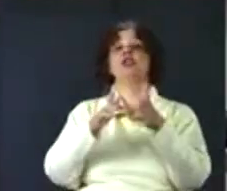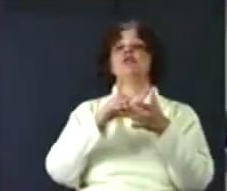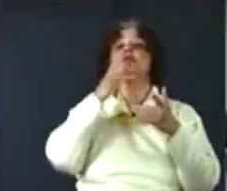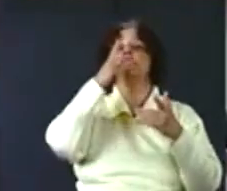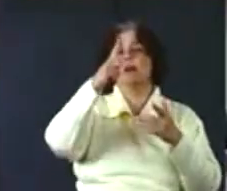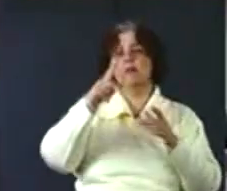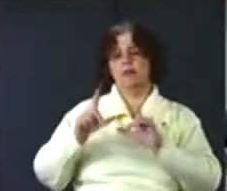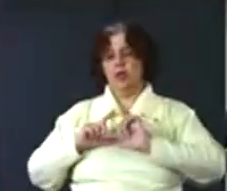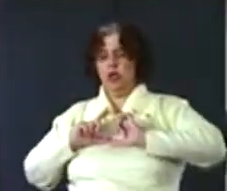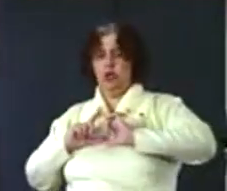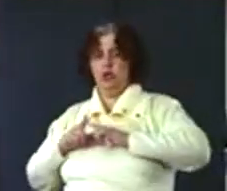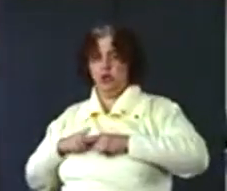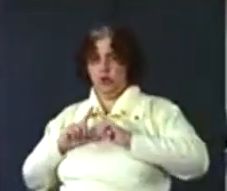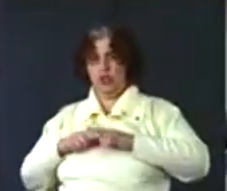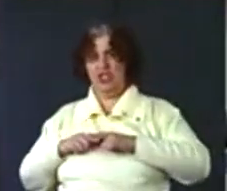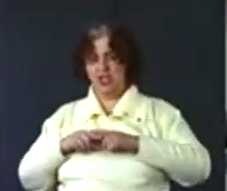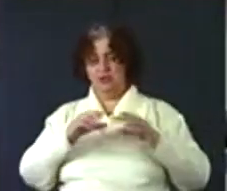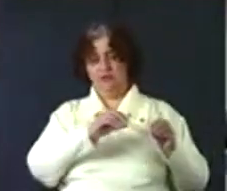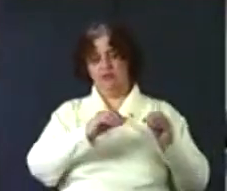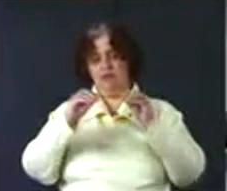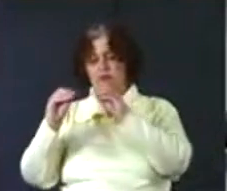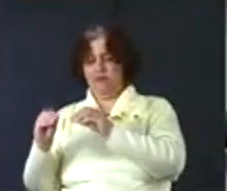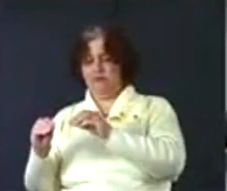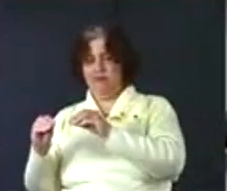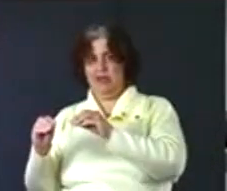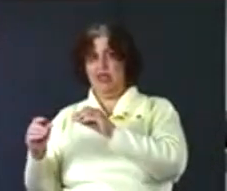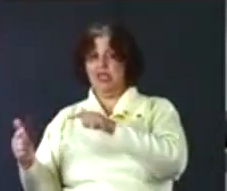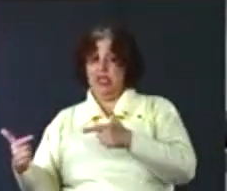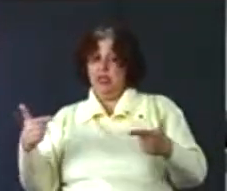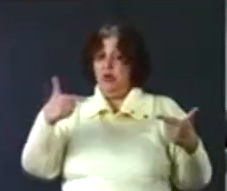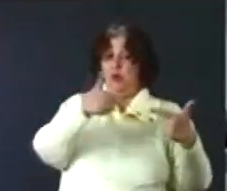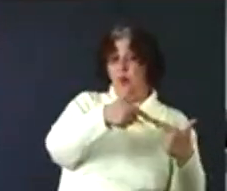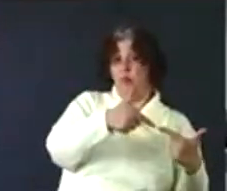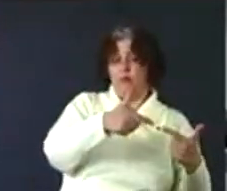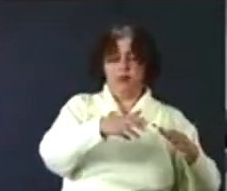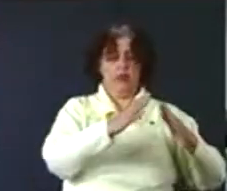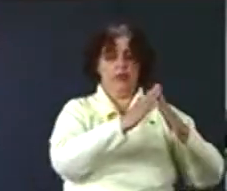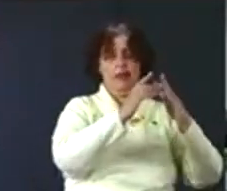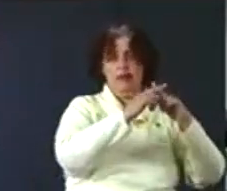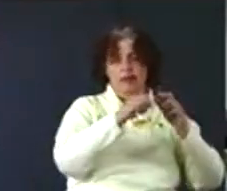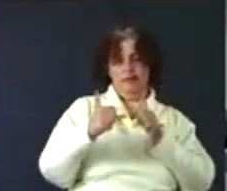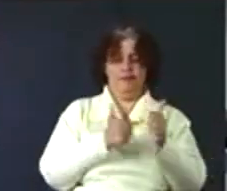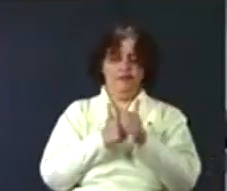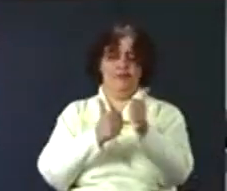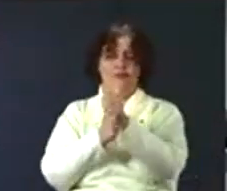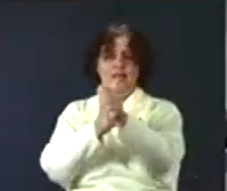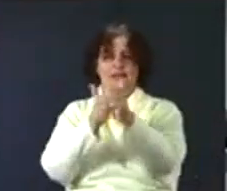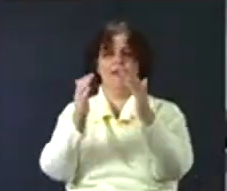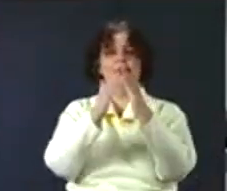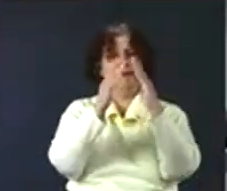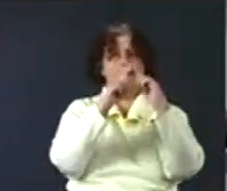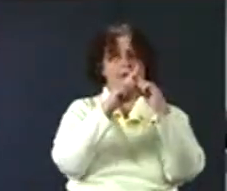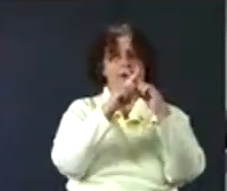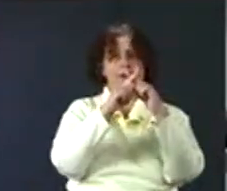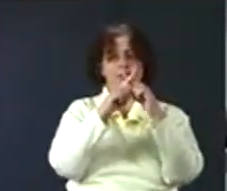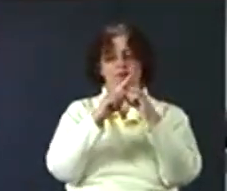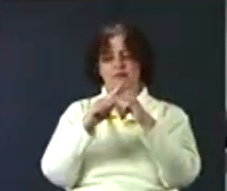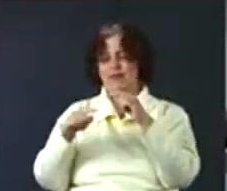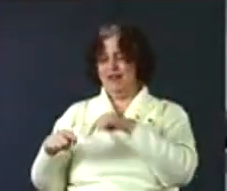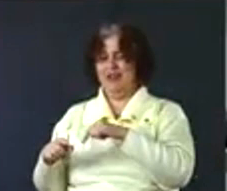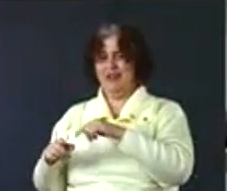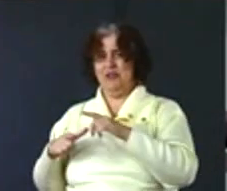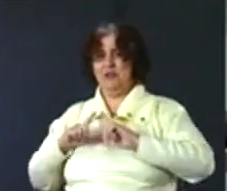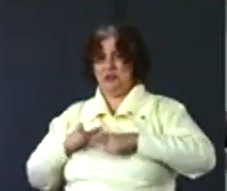aqueles judeus que estavam se insurgindo, perseguindo a sua igreja, perseguindo a sua noiva, eles não eram de forma